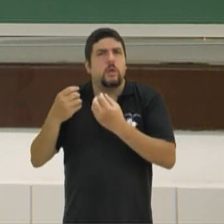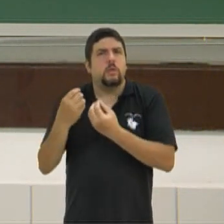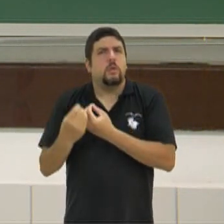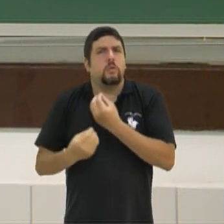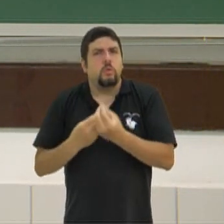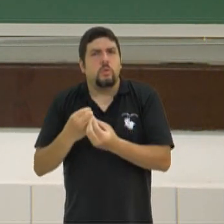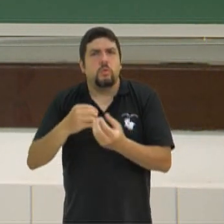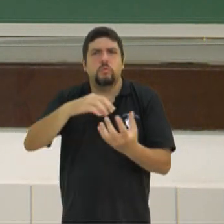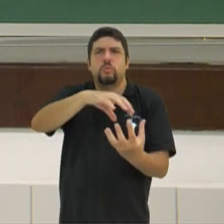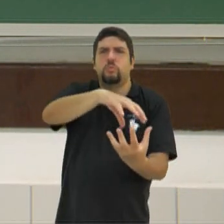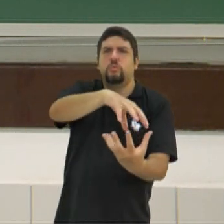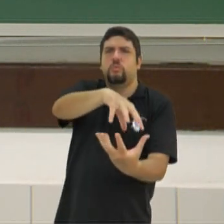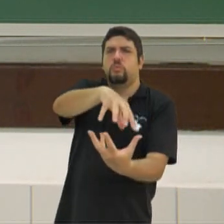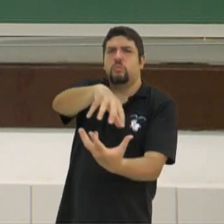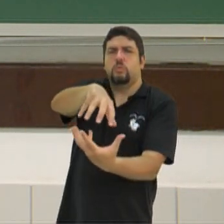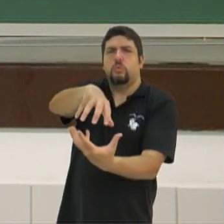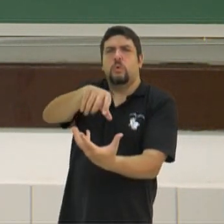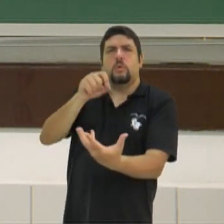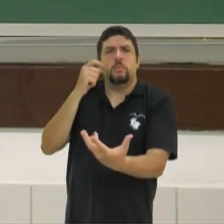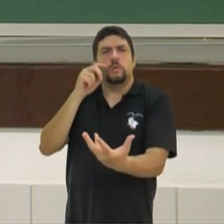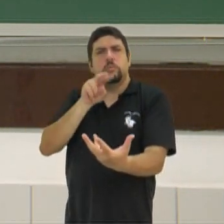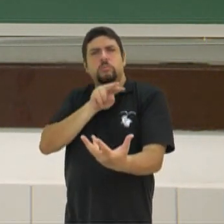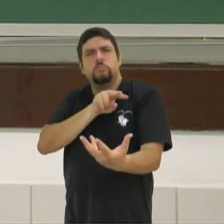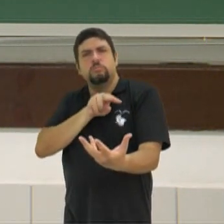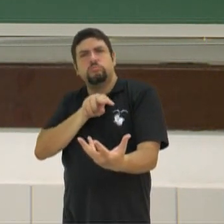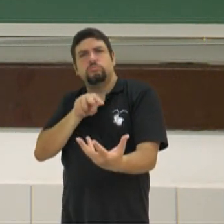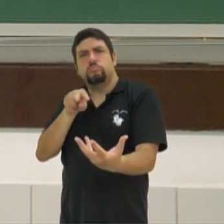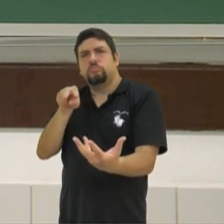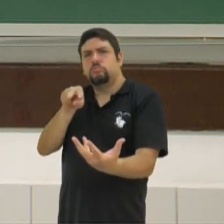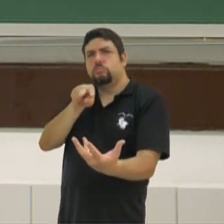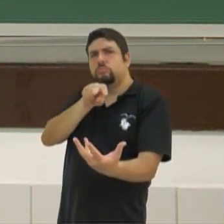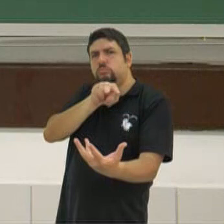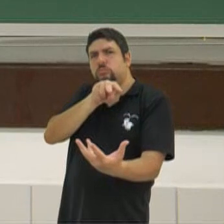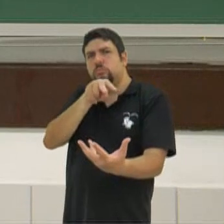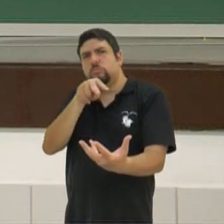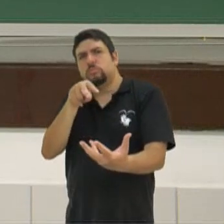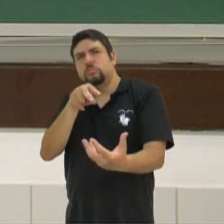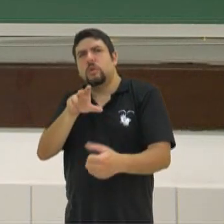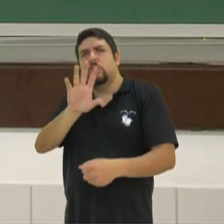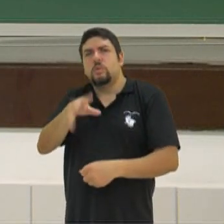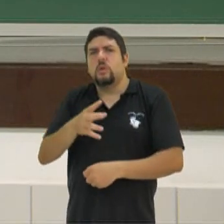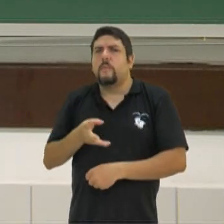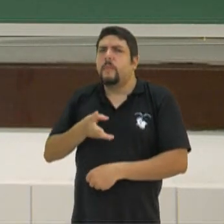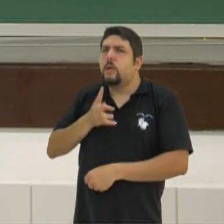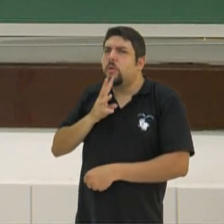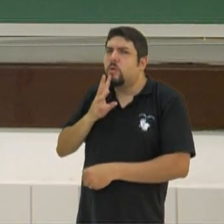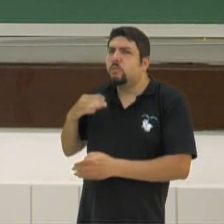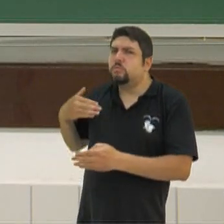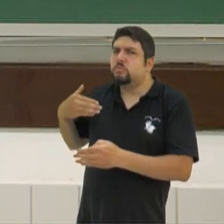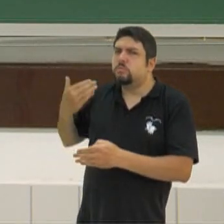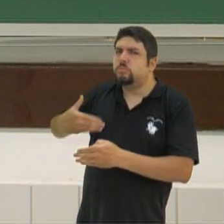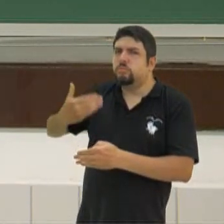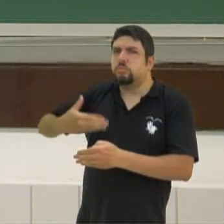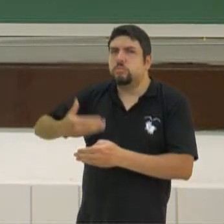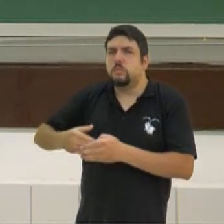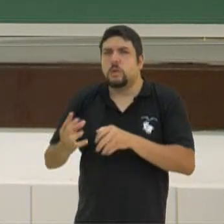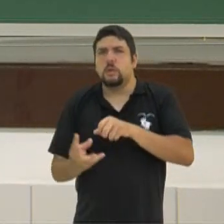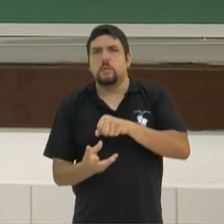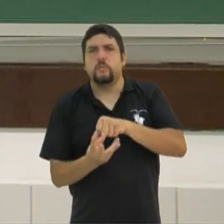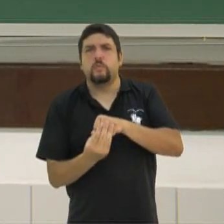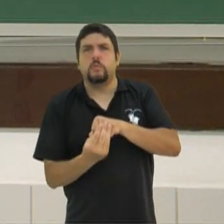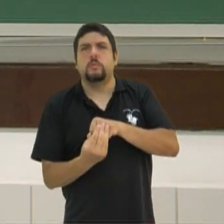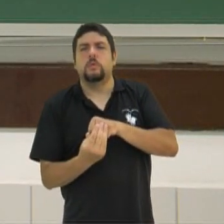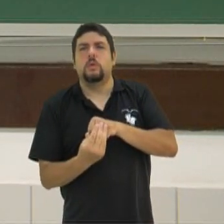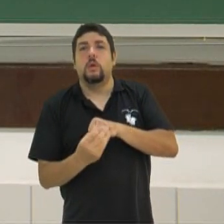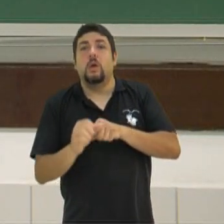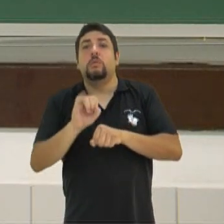de conhecimento seguro até então e como que ele precisa duvidar desses conhecimentos se ele tem como objetivo alcançar